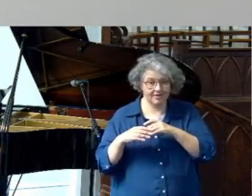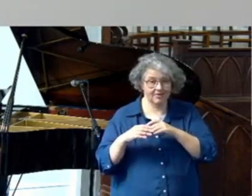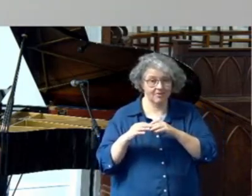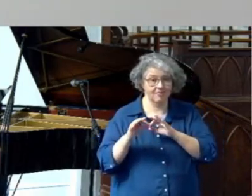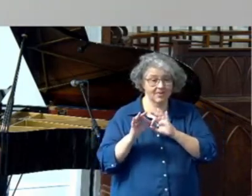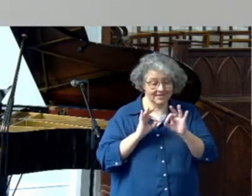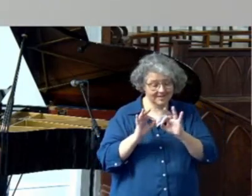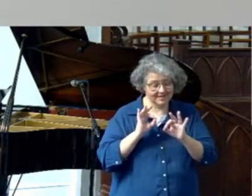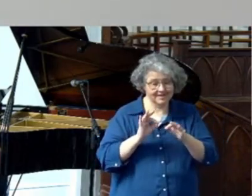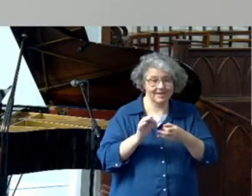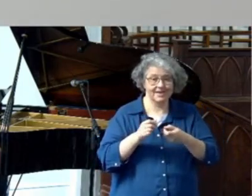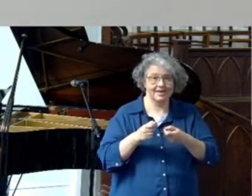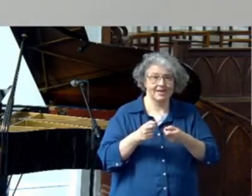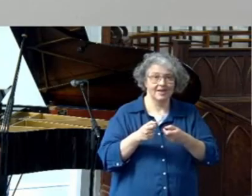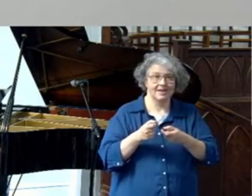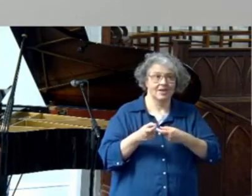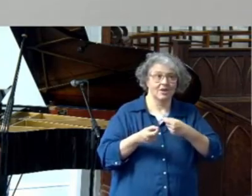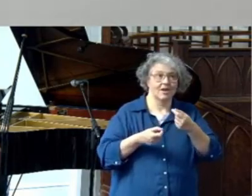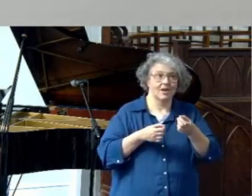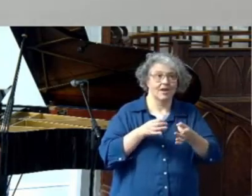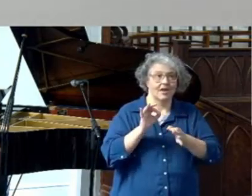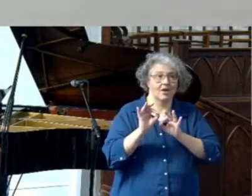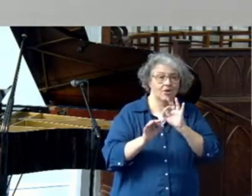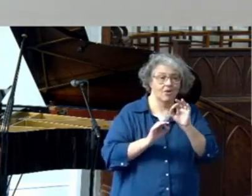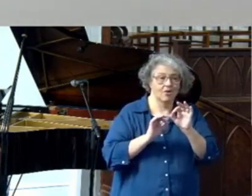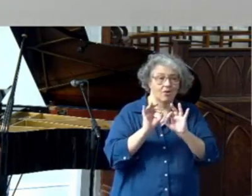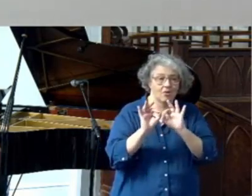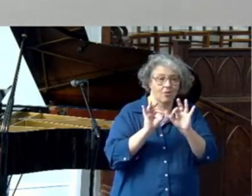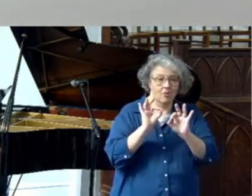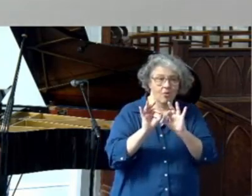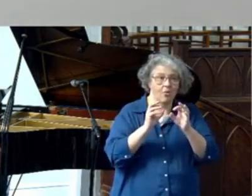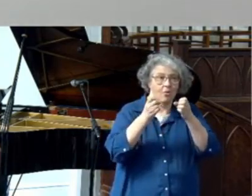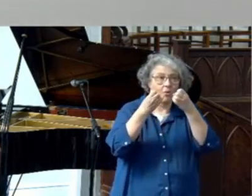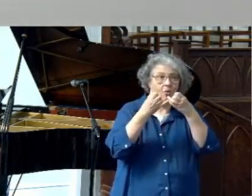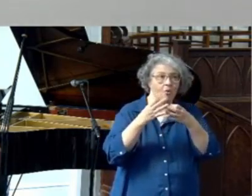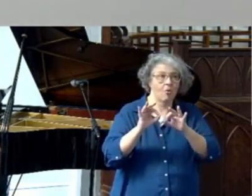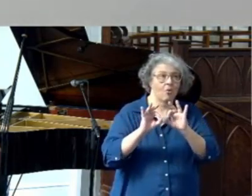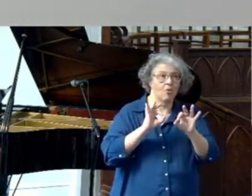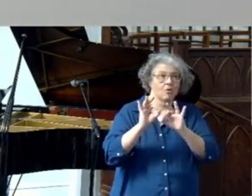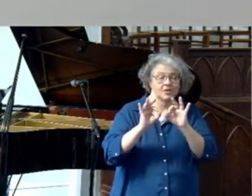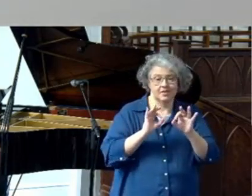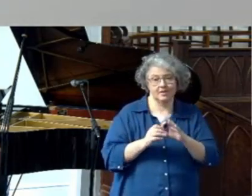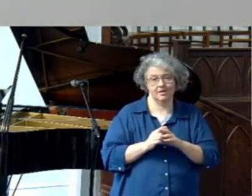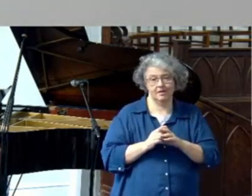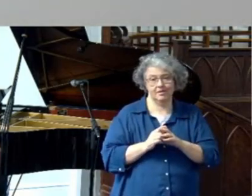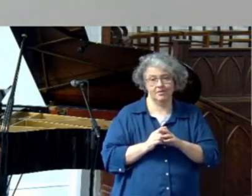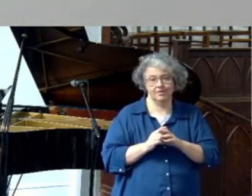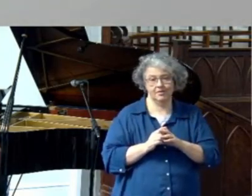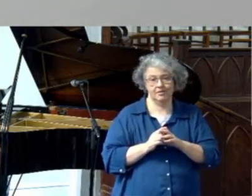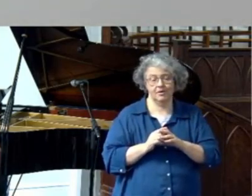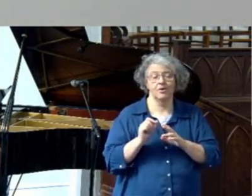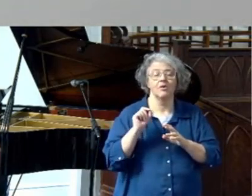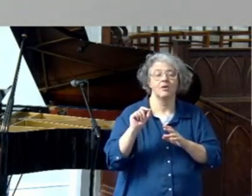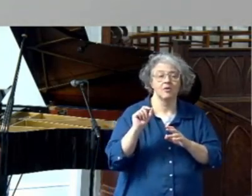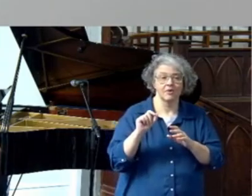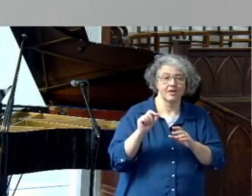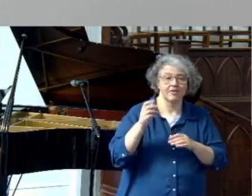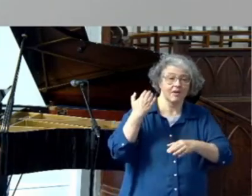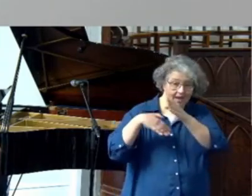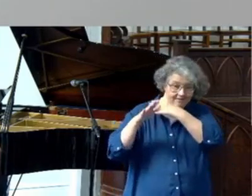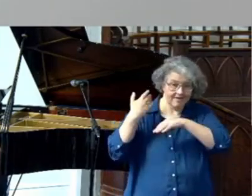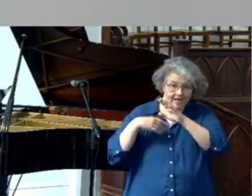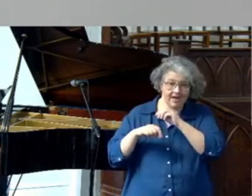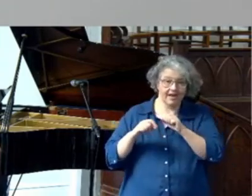ser consertado? O que ficou para trás que precisa de perdão? O que ficou para trás que precisa de tratamento? O que ficou para trás que precisa